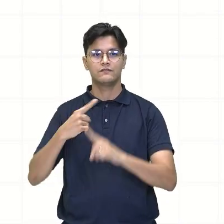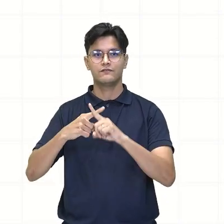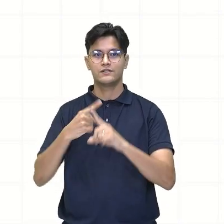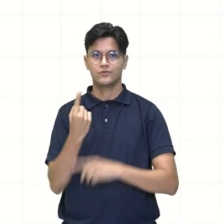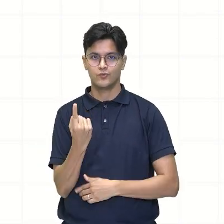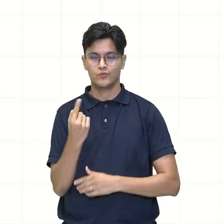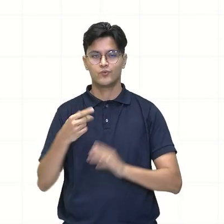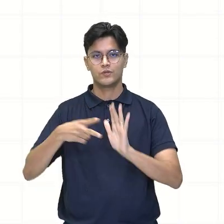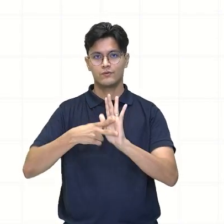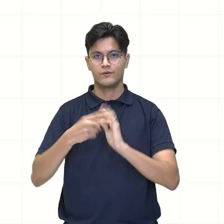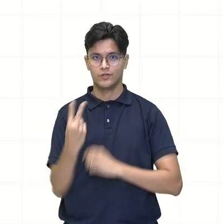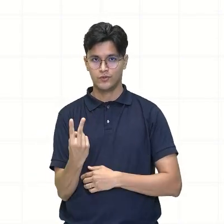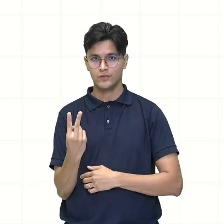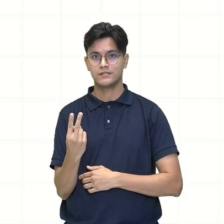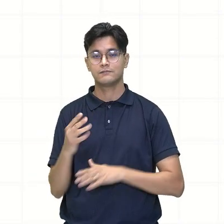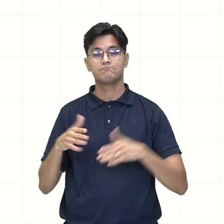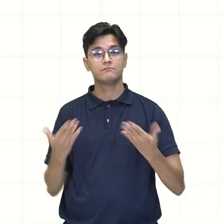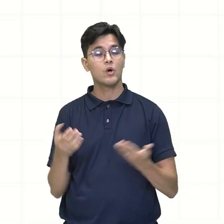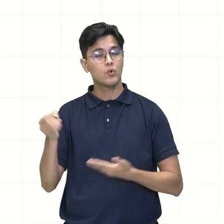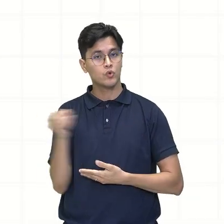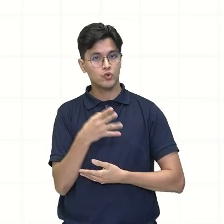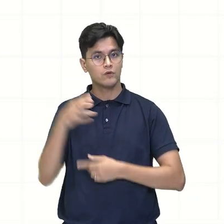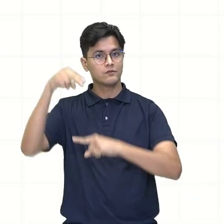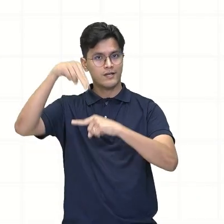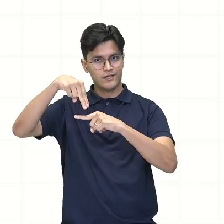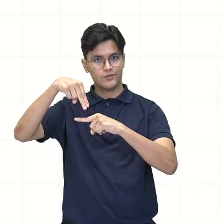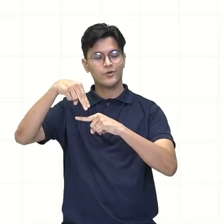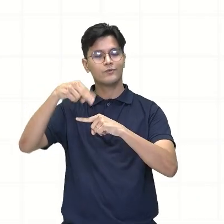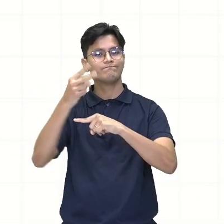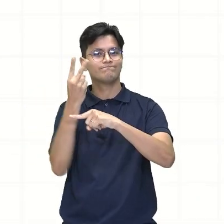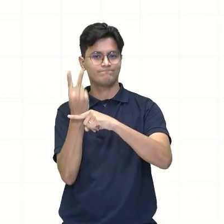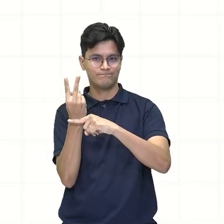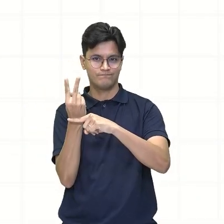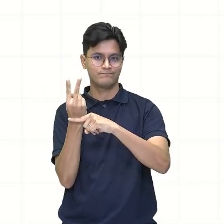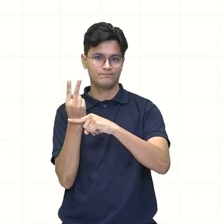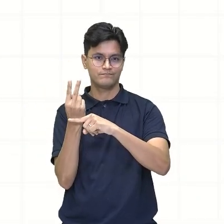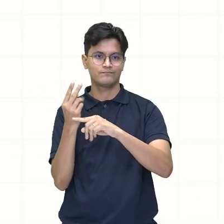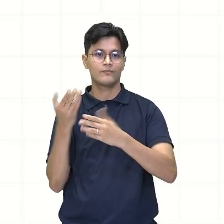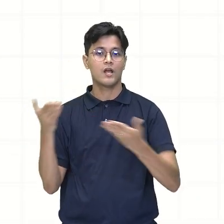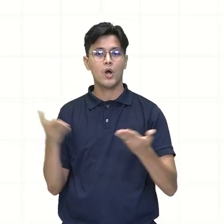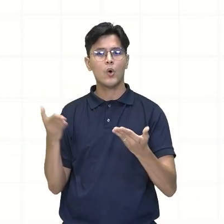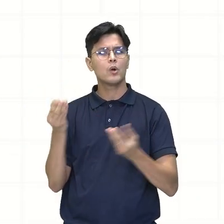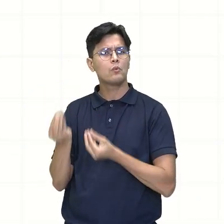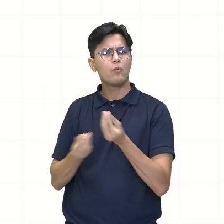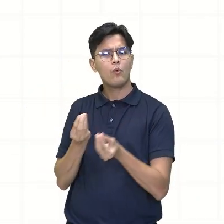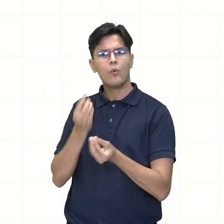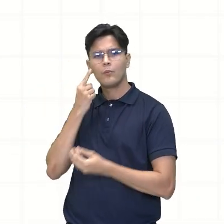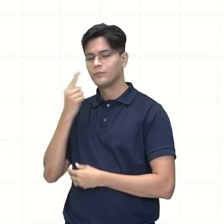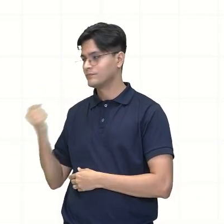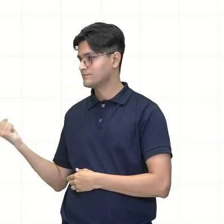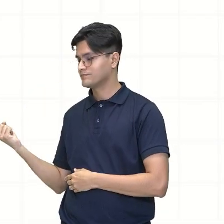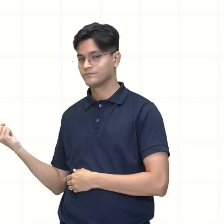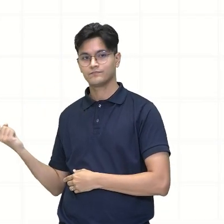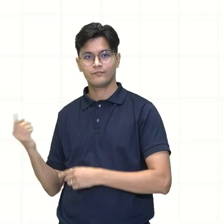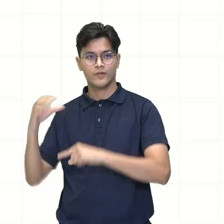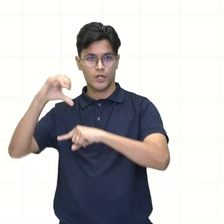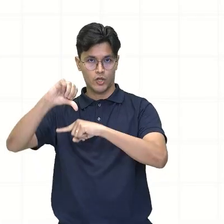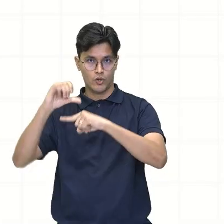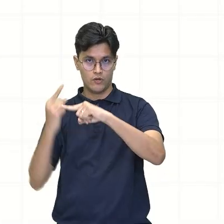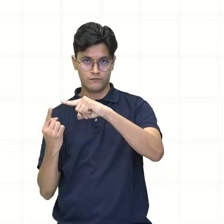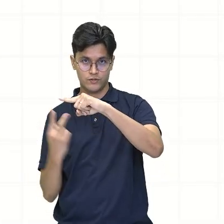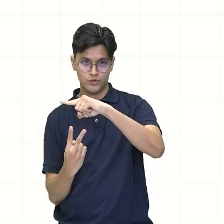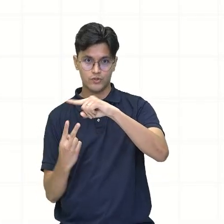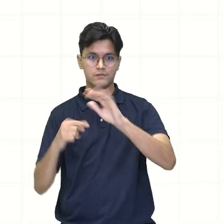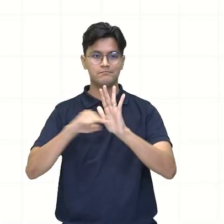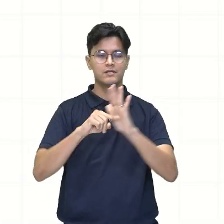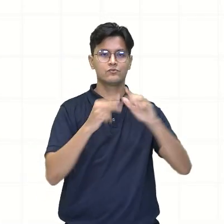vai ser o número 2. Então, agora, veja aí que eu tenho 9 sobre 12 menos 2 sobre 12. Agora